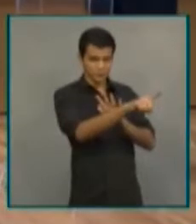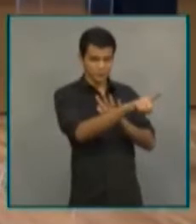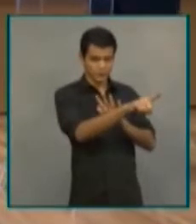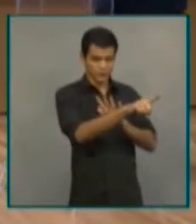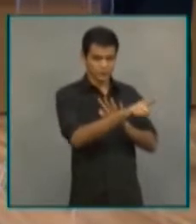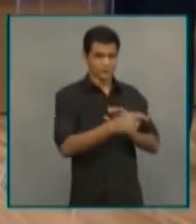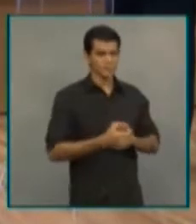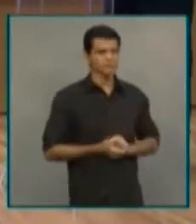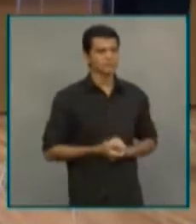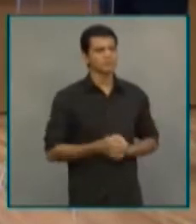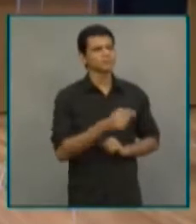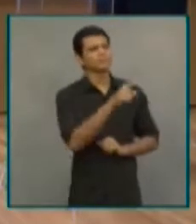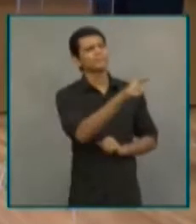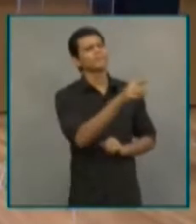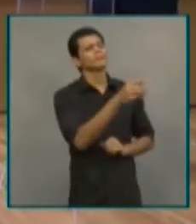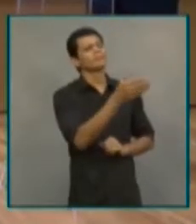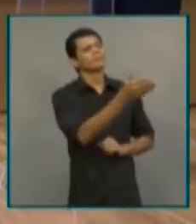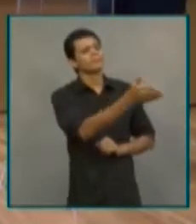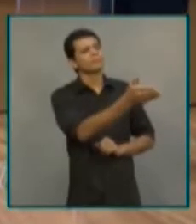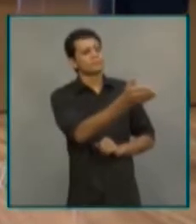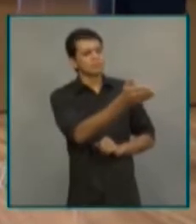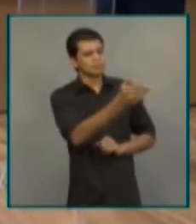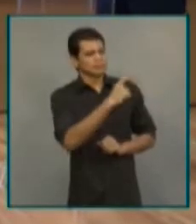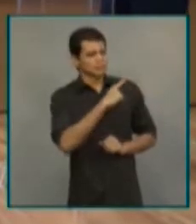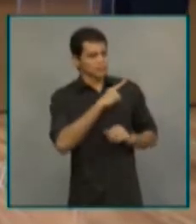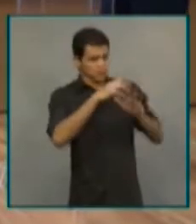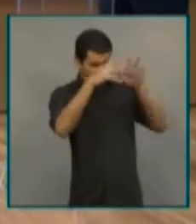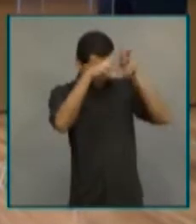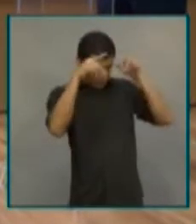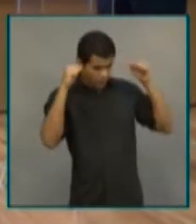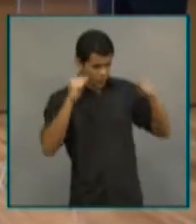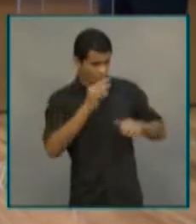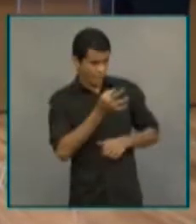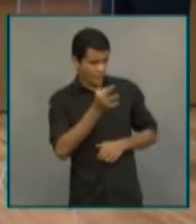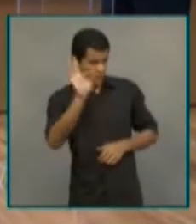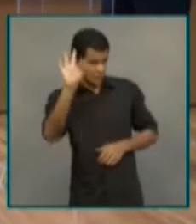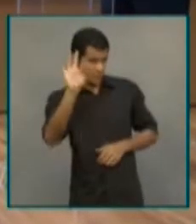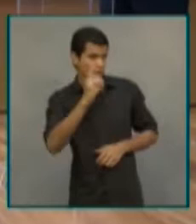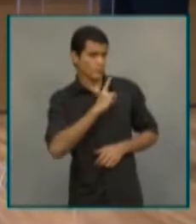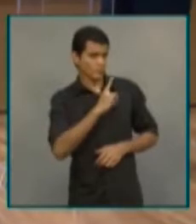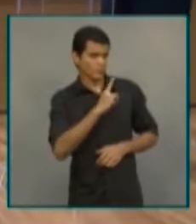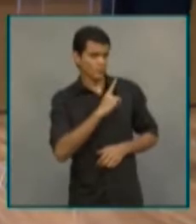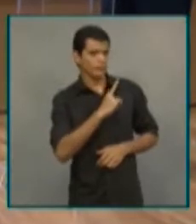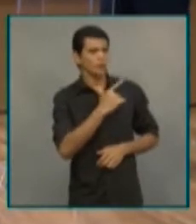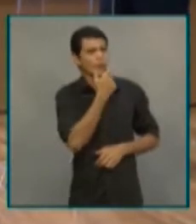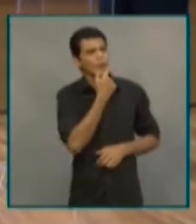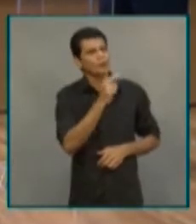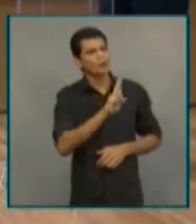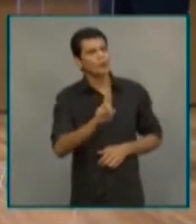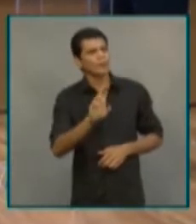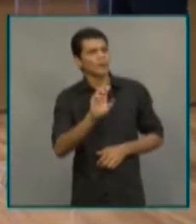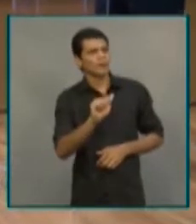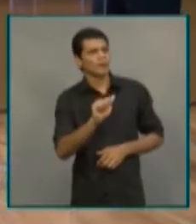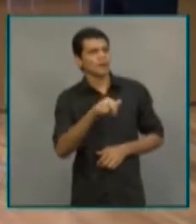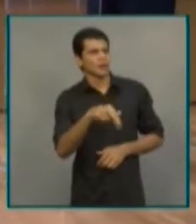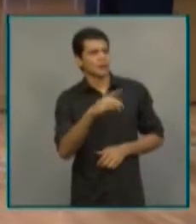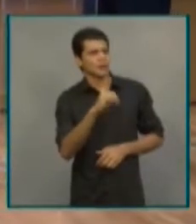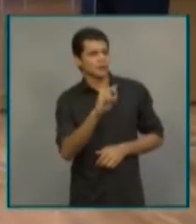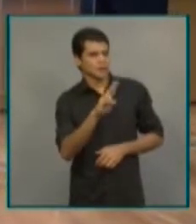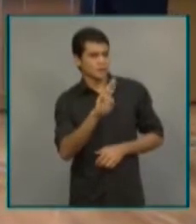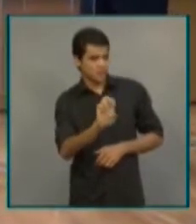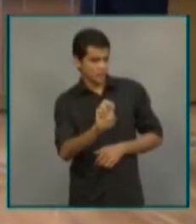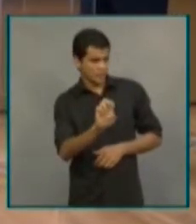do candidato da situação, no Conselho Federal, está o doutor André Costa, que é advogado particular do